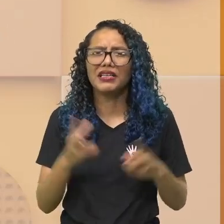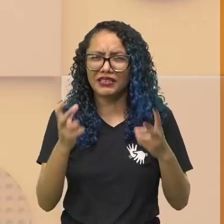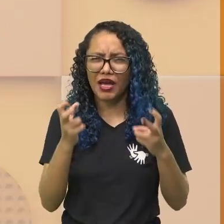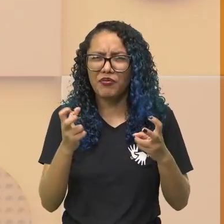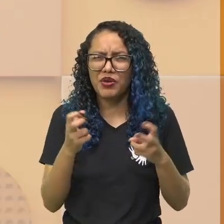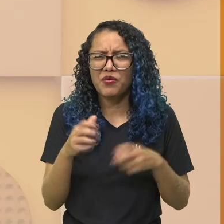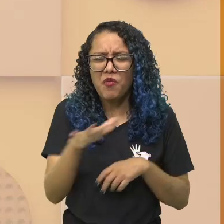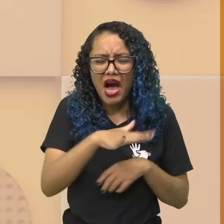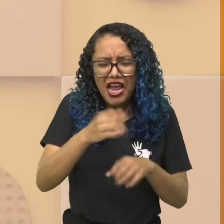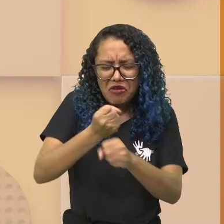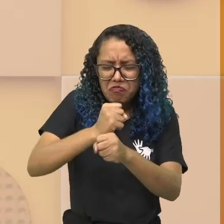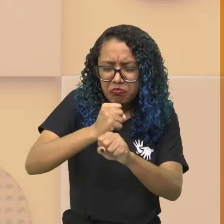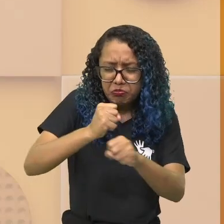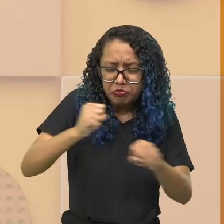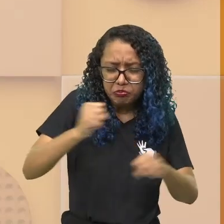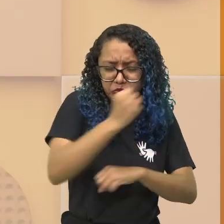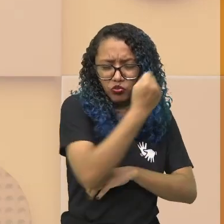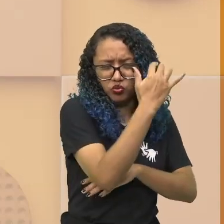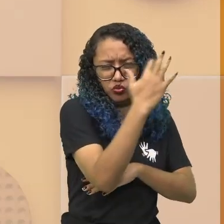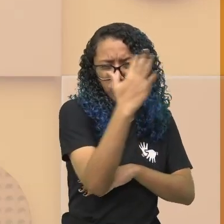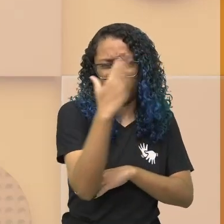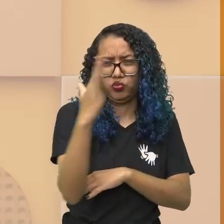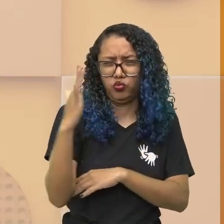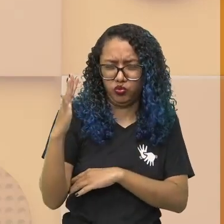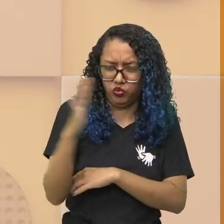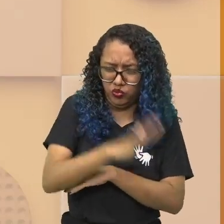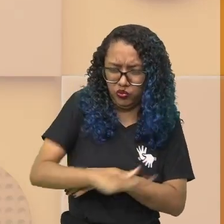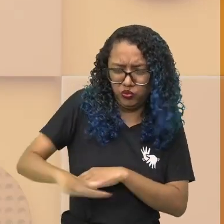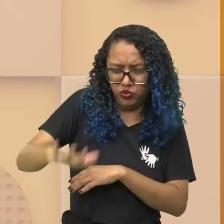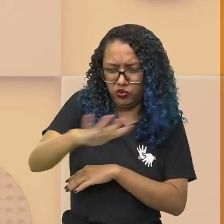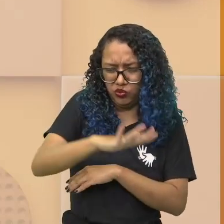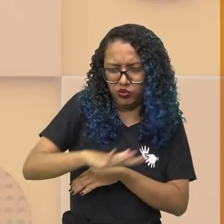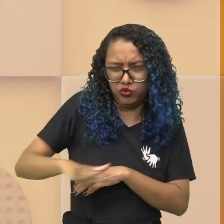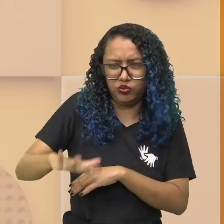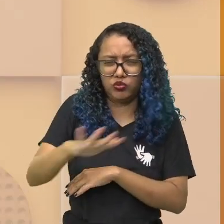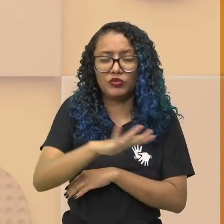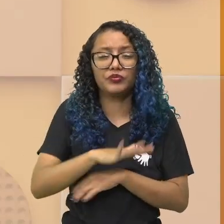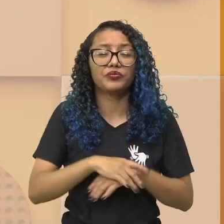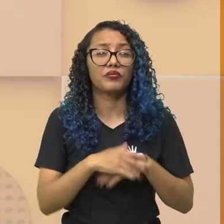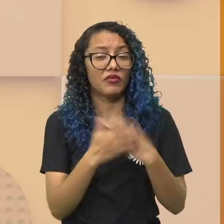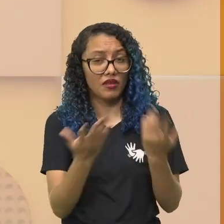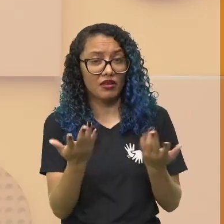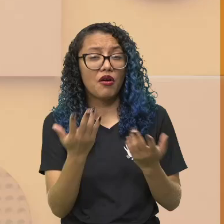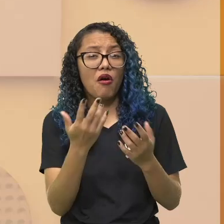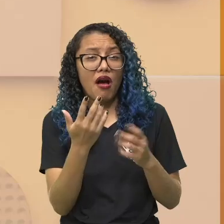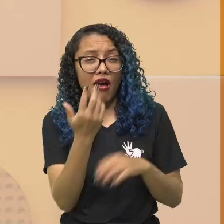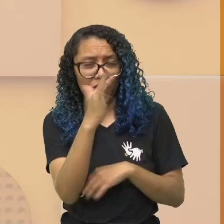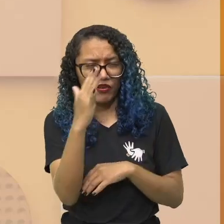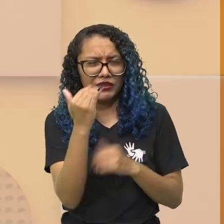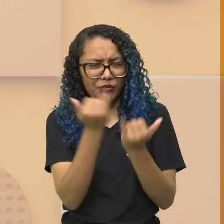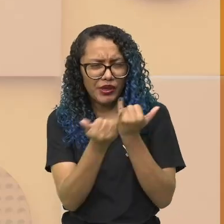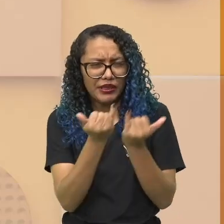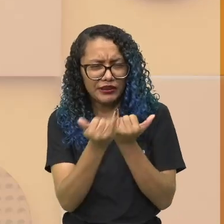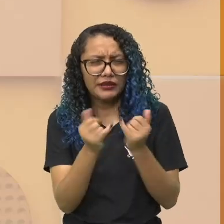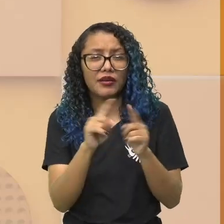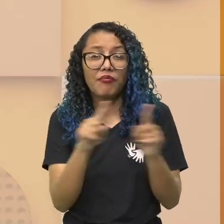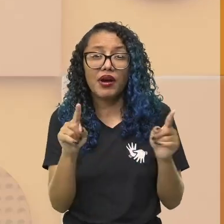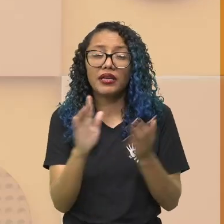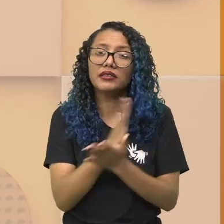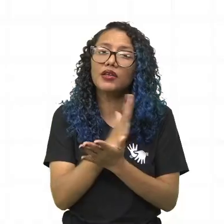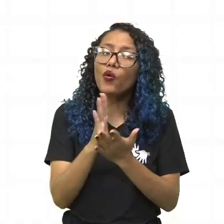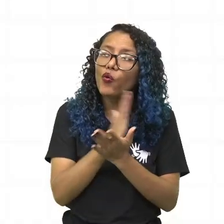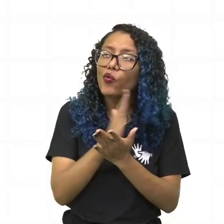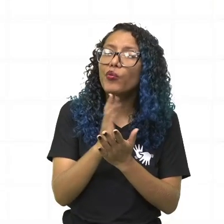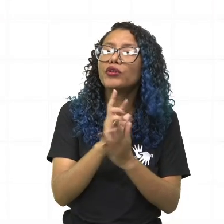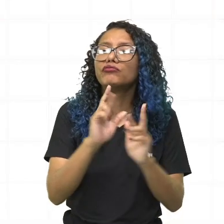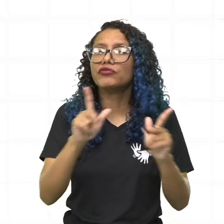muito grande. E além disso, a gente tem, mesmo sendo a floresta sendo muito parecida entre si, pessoal, ainda vai ter uma ou outra